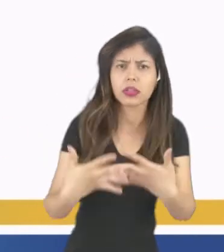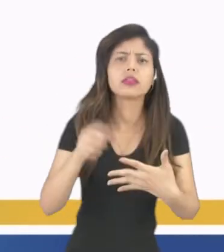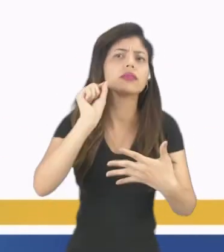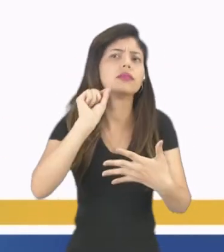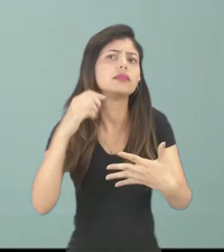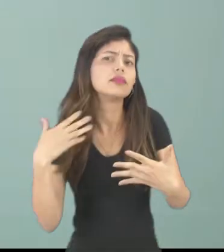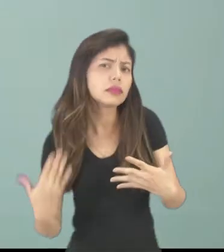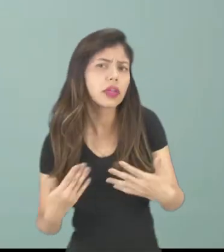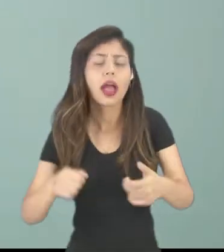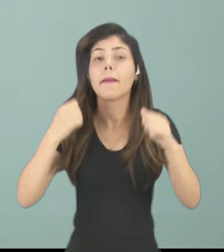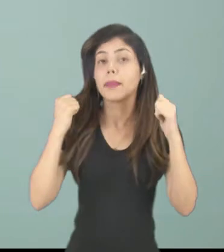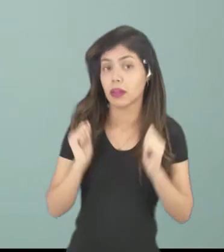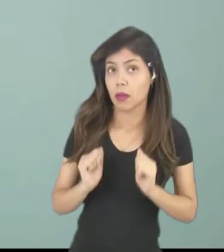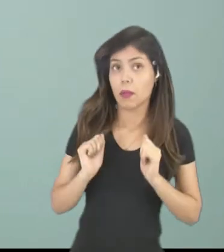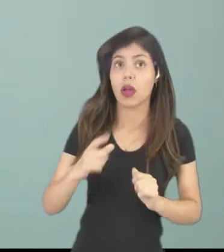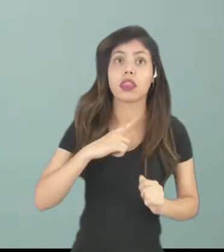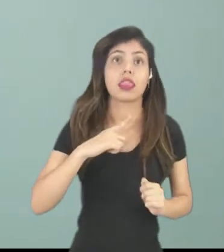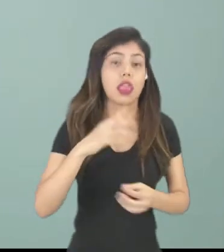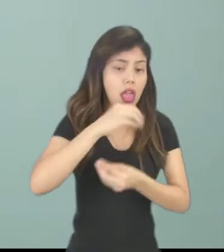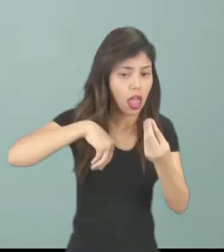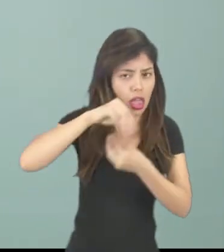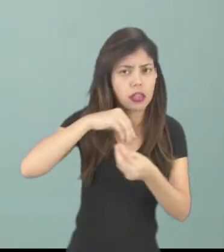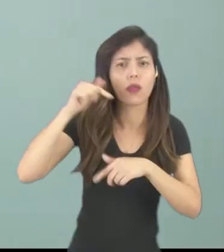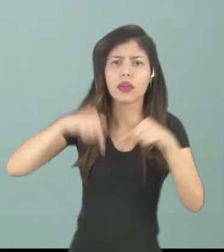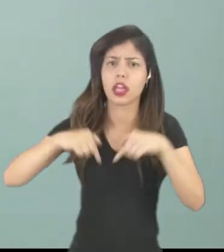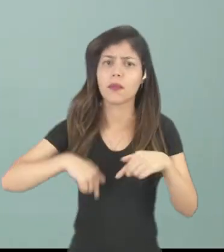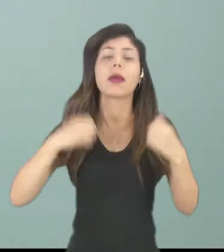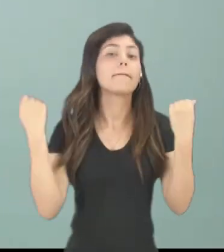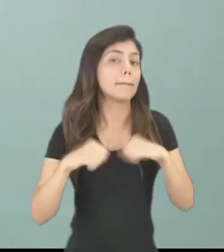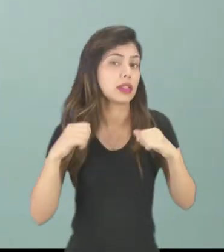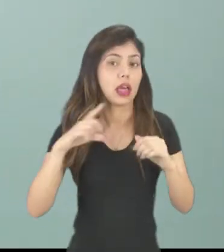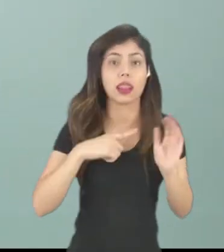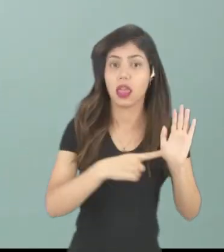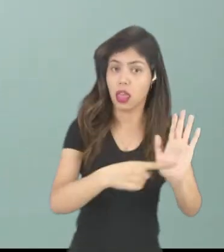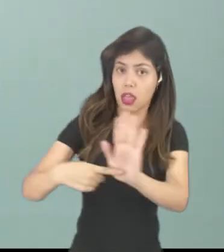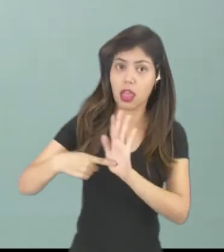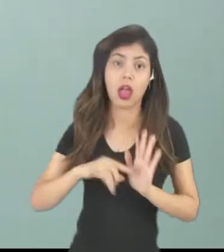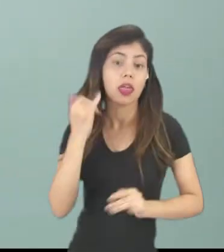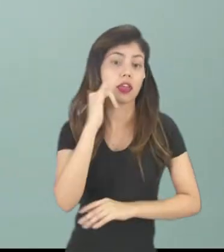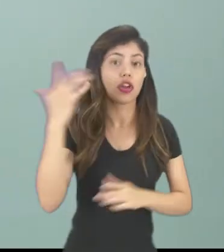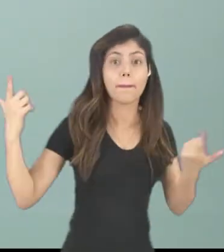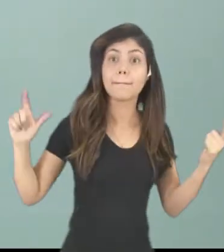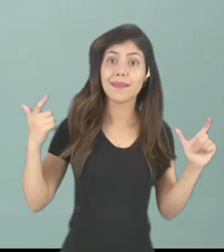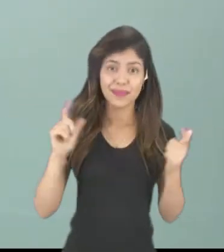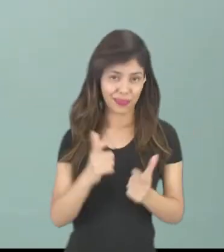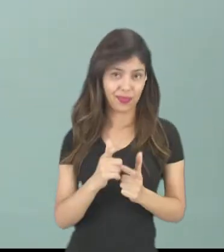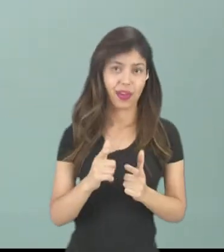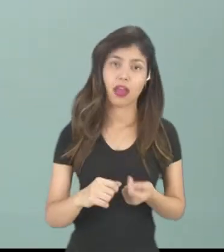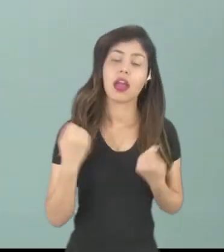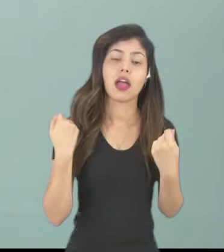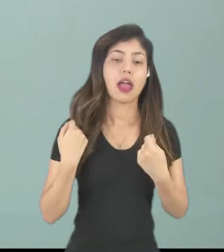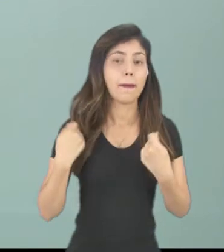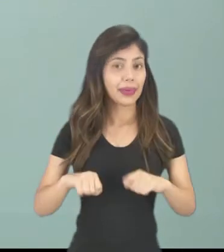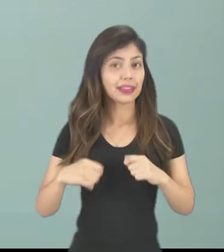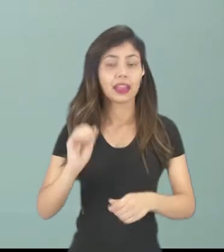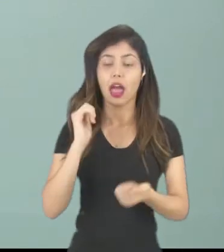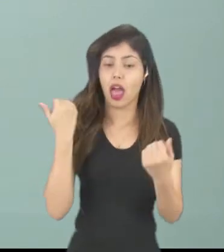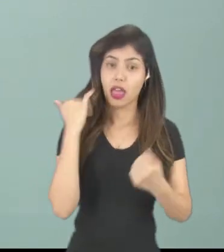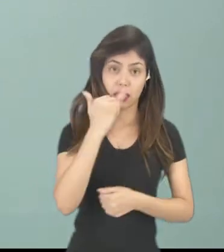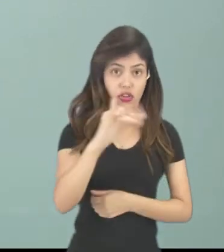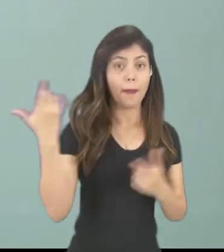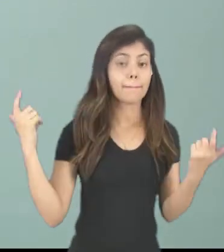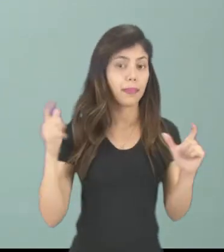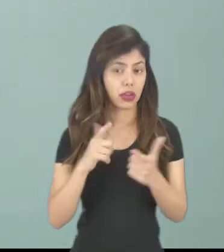aqui? Que para que ocorra uma reação química é necessário fornecer uma energia mínima. E essa energia mínima ela é chamada